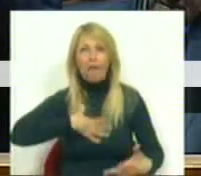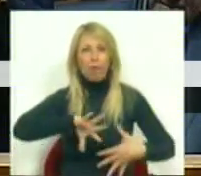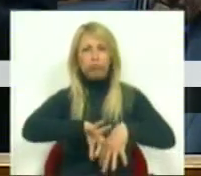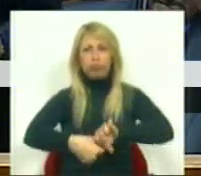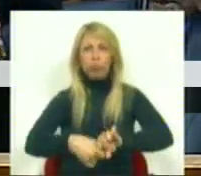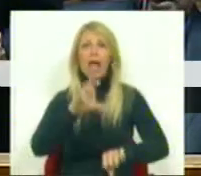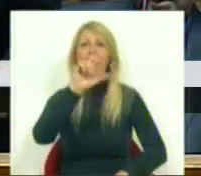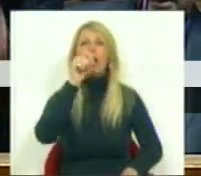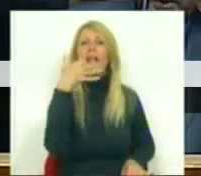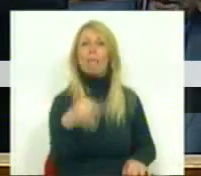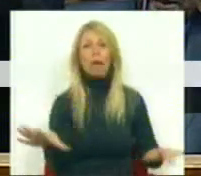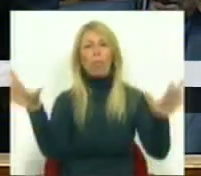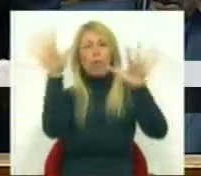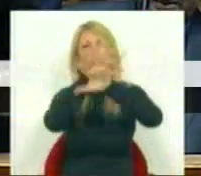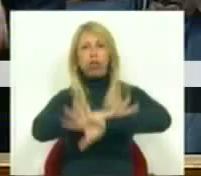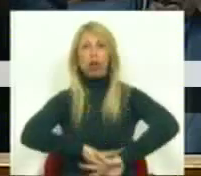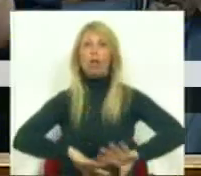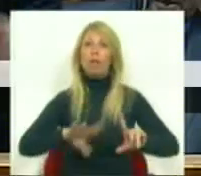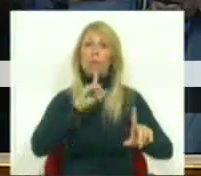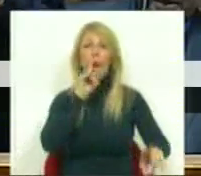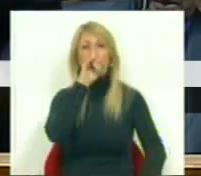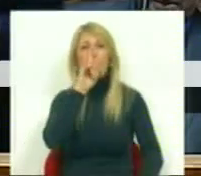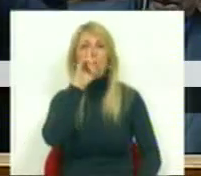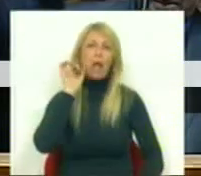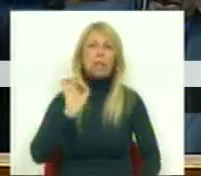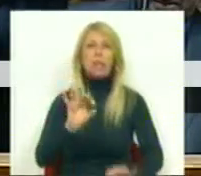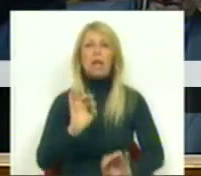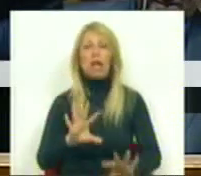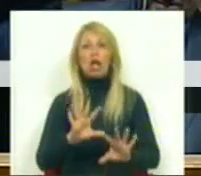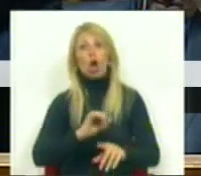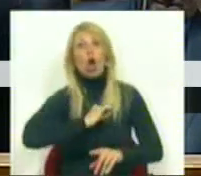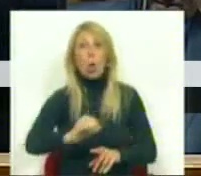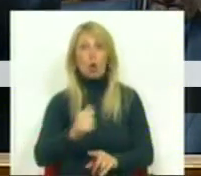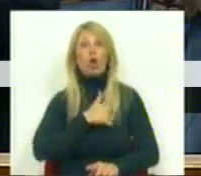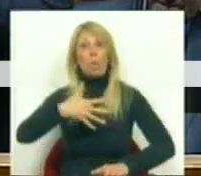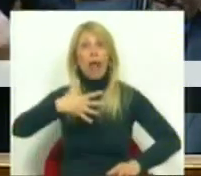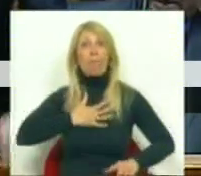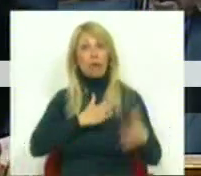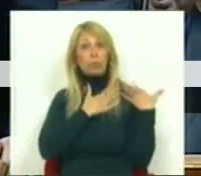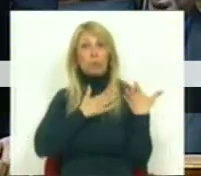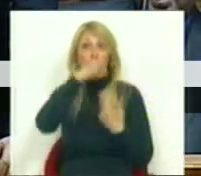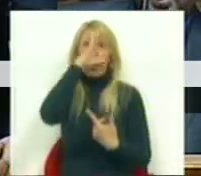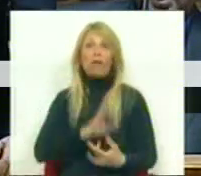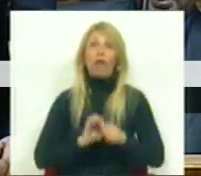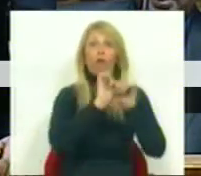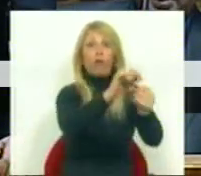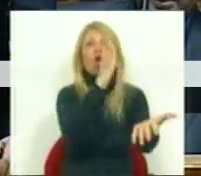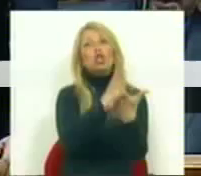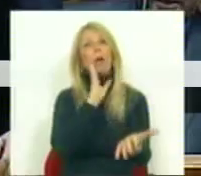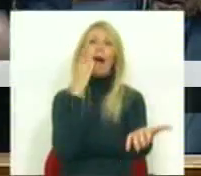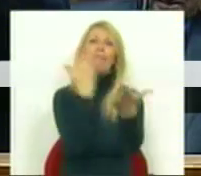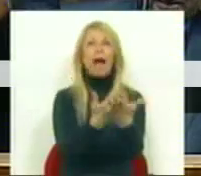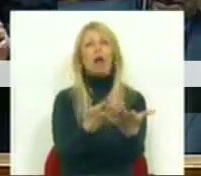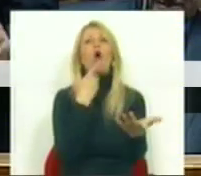com uma cortina de fumo de mentiras contra uma empresa tutelada para o Governo só para conduzir à sua